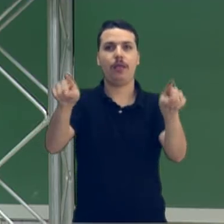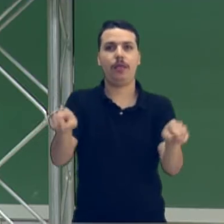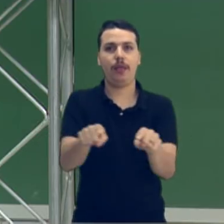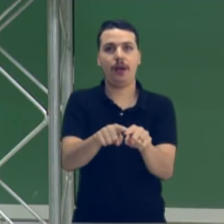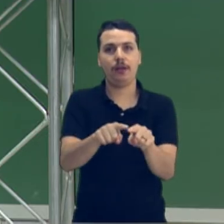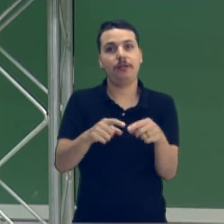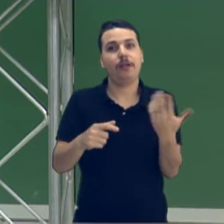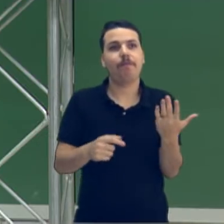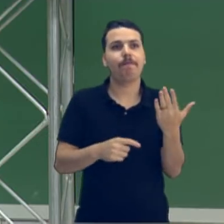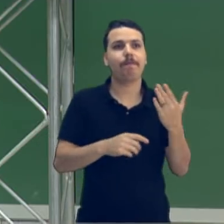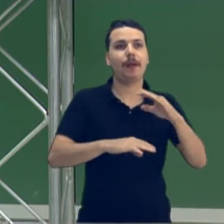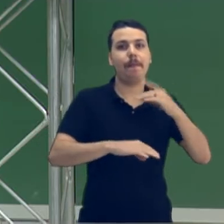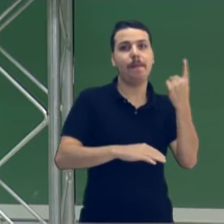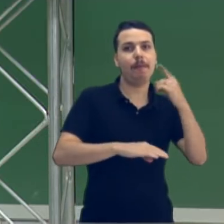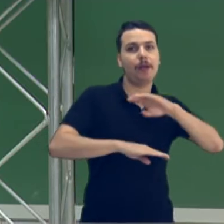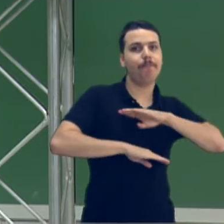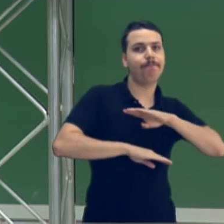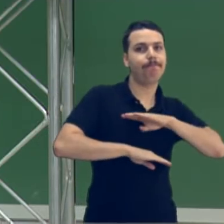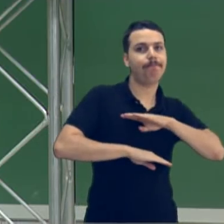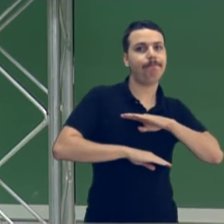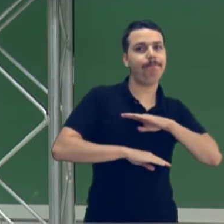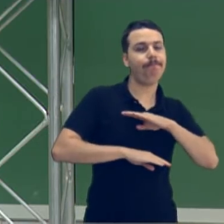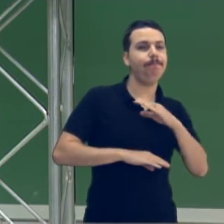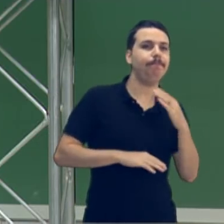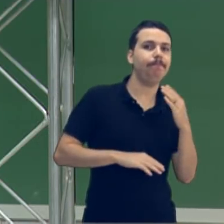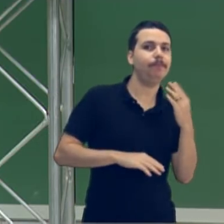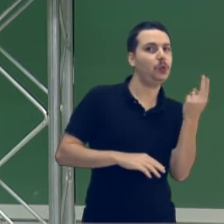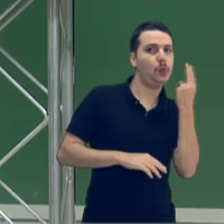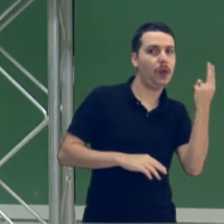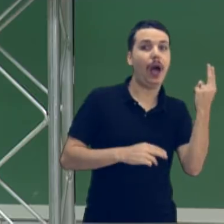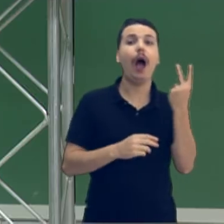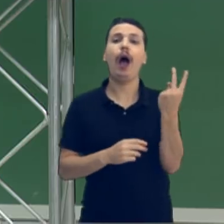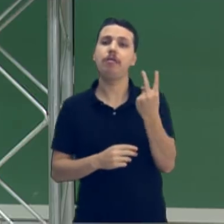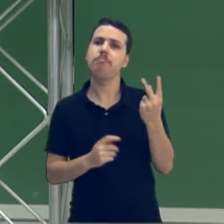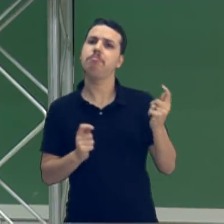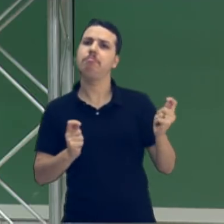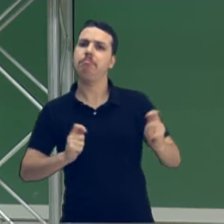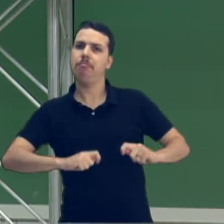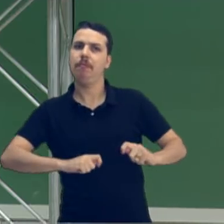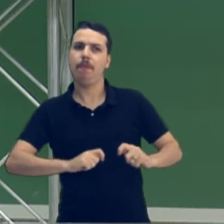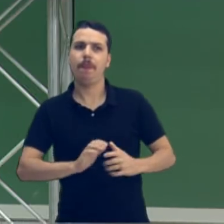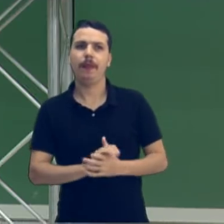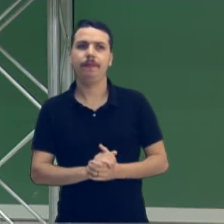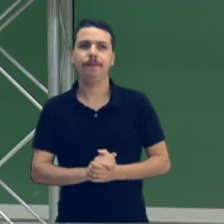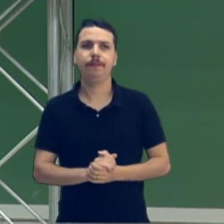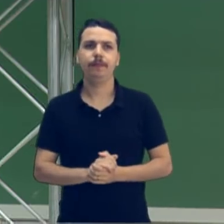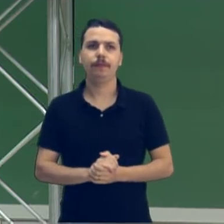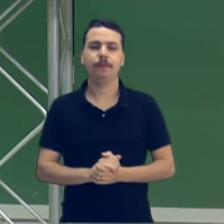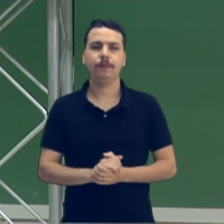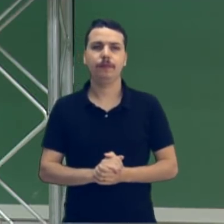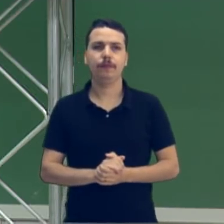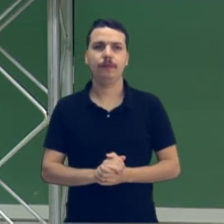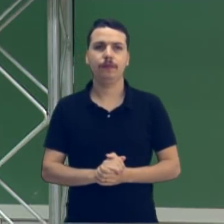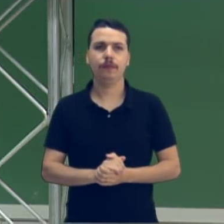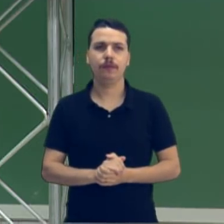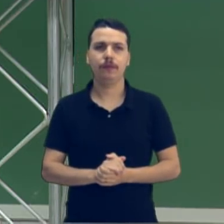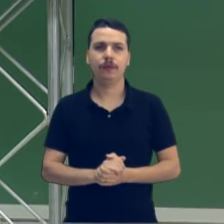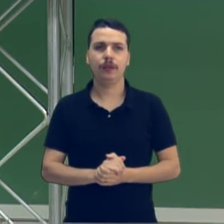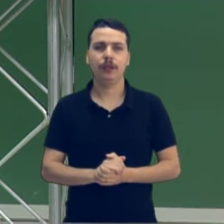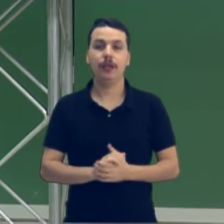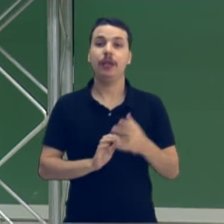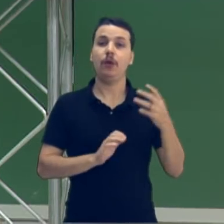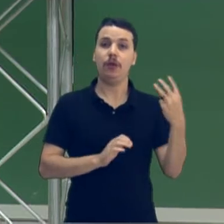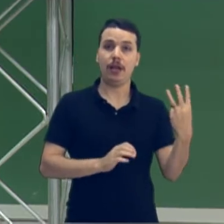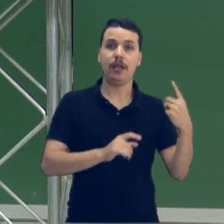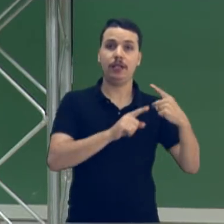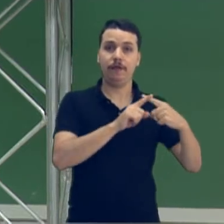primeira situação. A primeira situação não é possível, a segunda, sim. Agora, colocando lá, 3